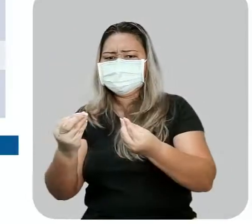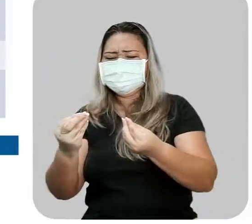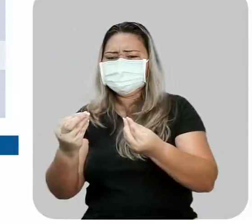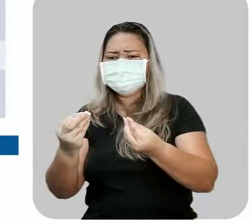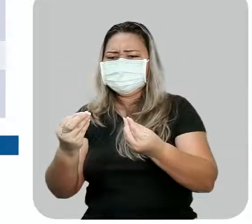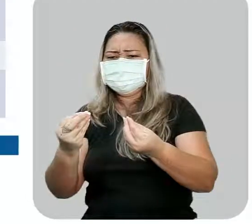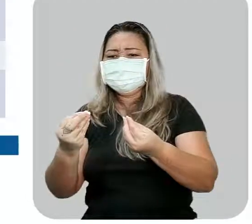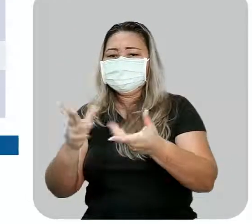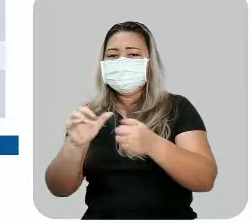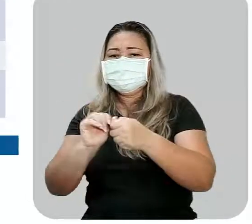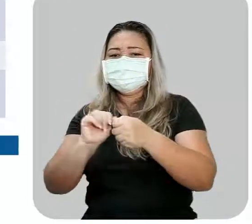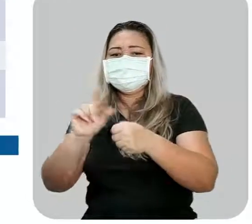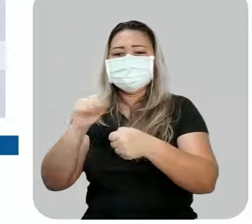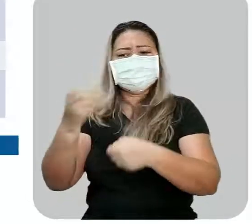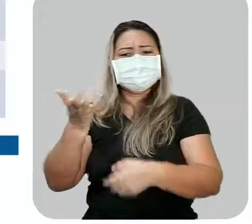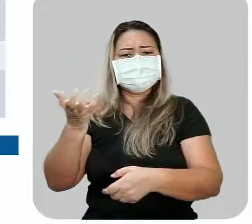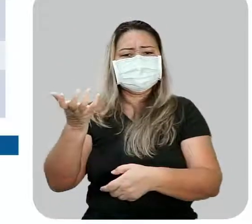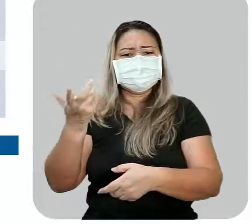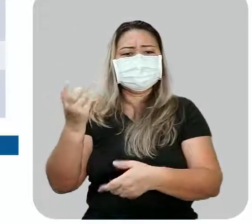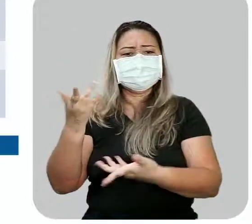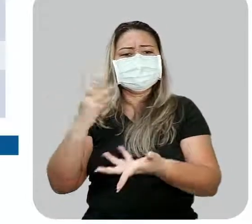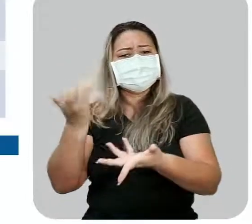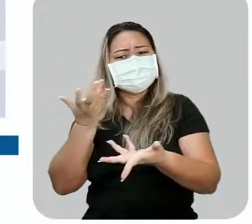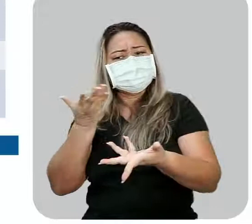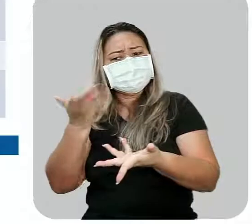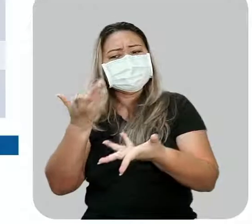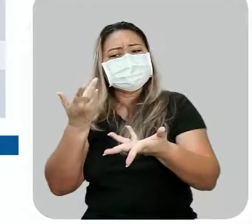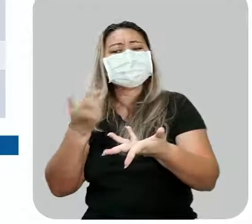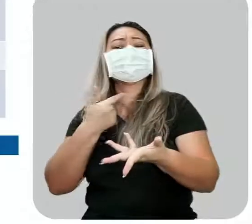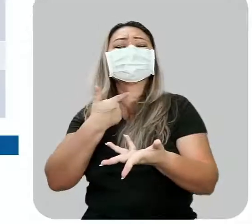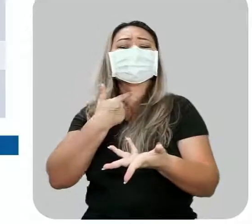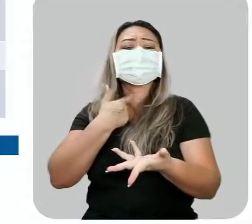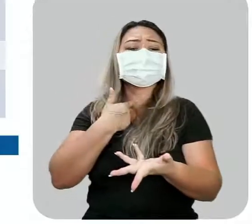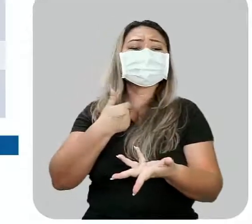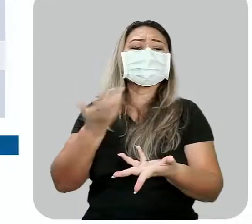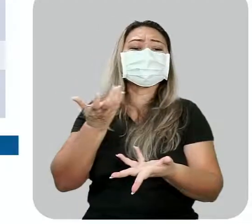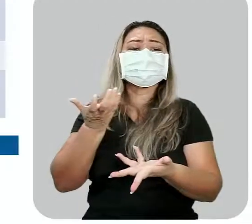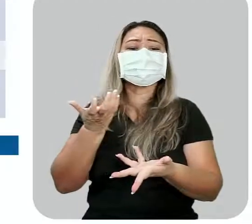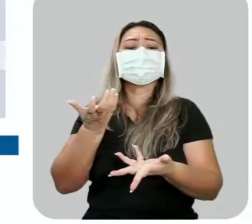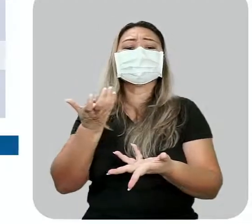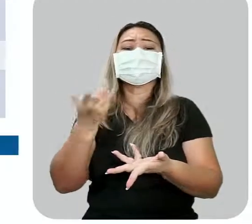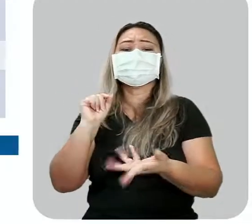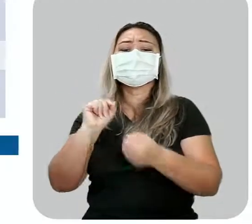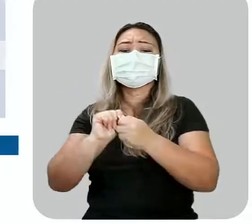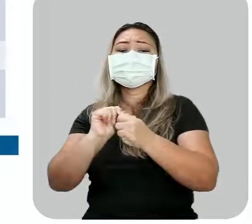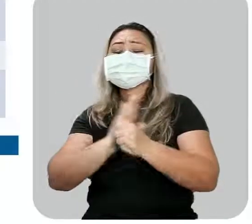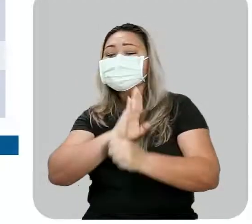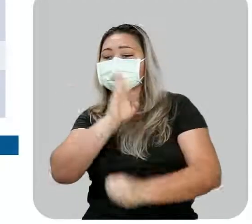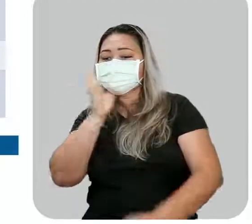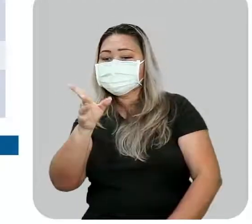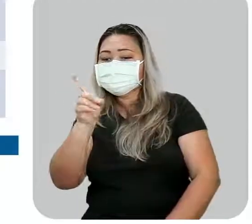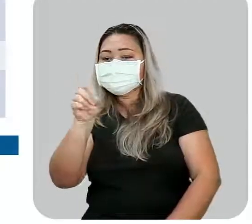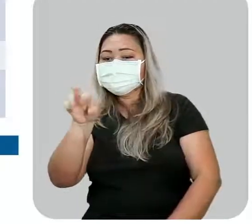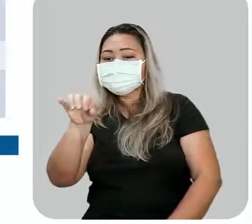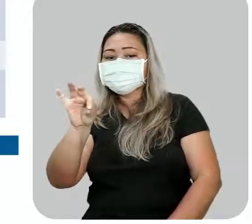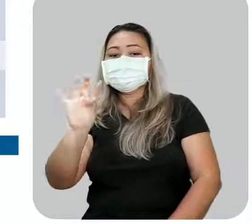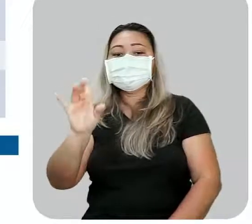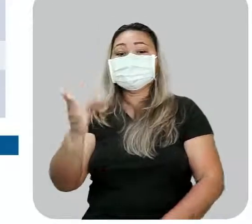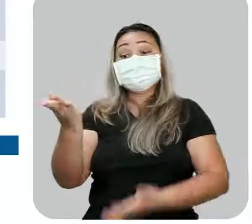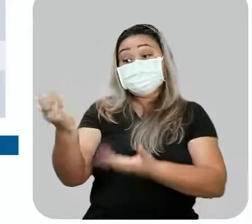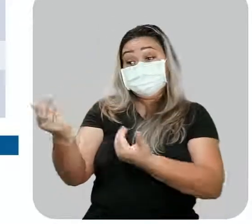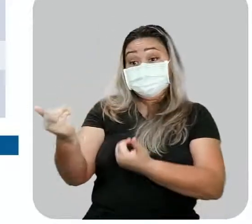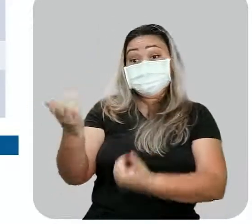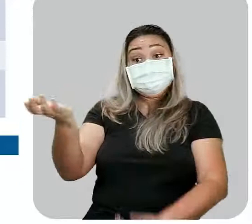todos. Verbo querer, né? No sentido de desejar, ele vai ser verbo transitivo direto.